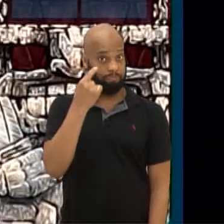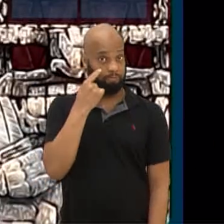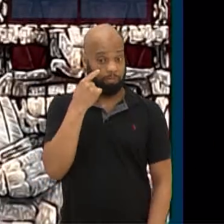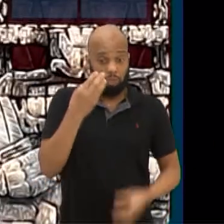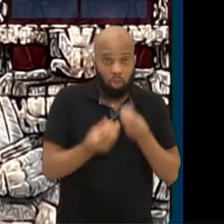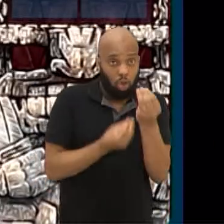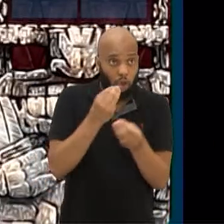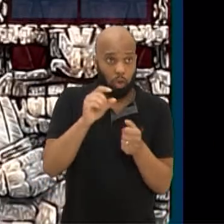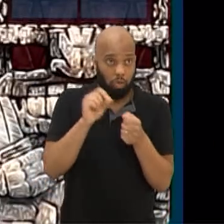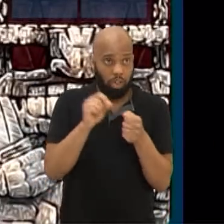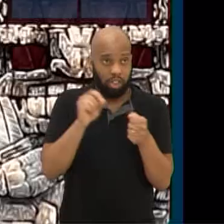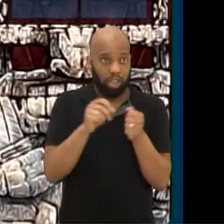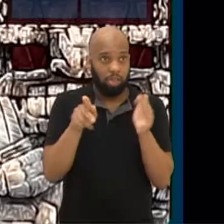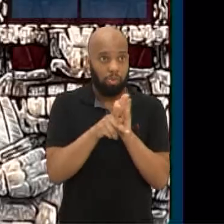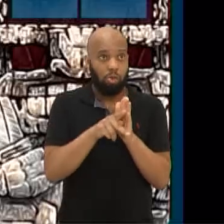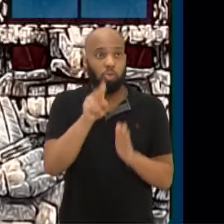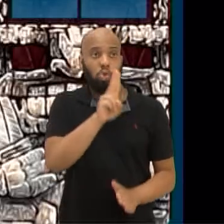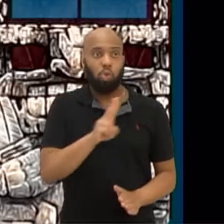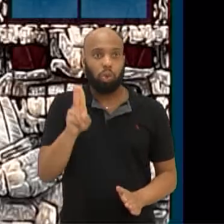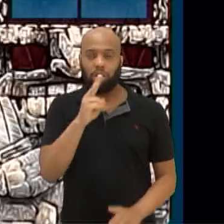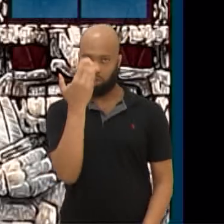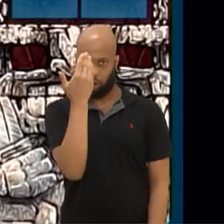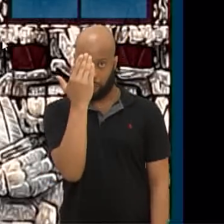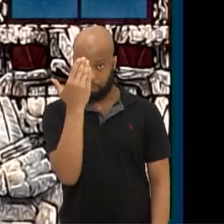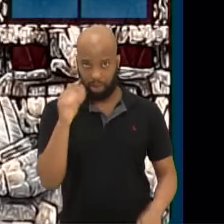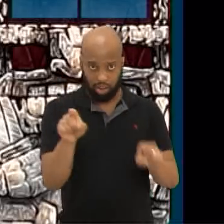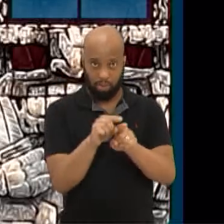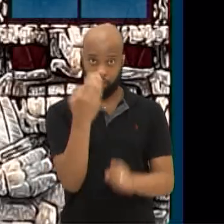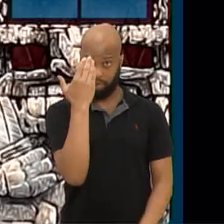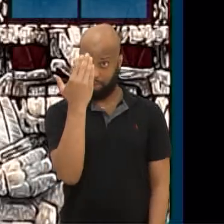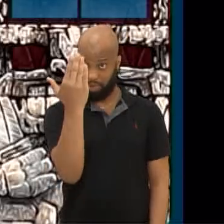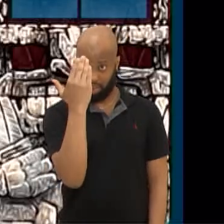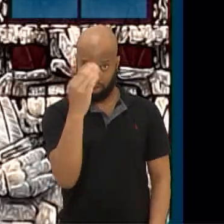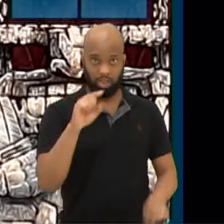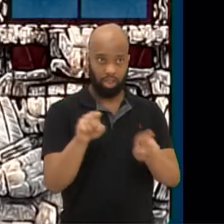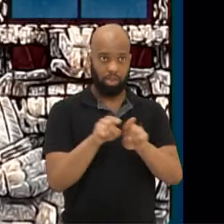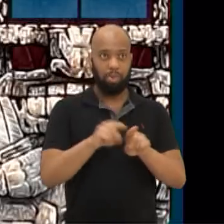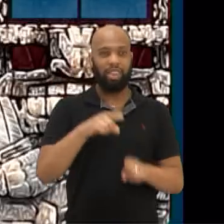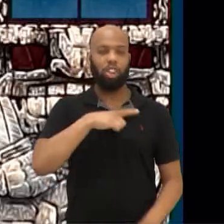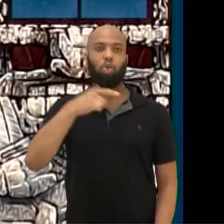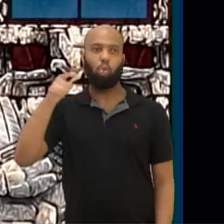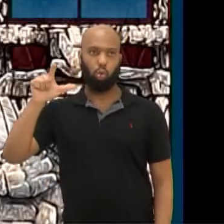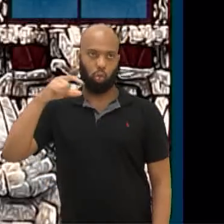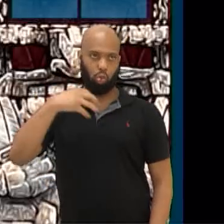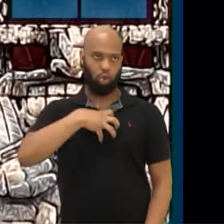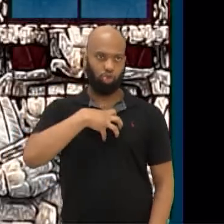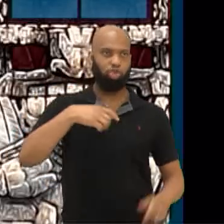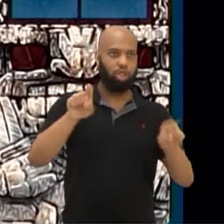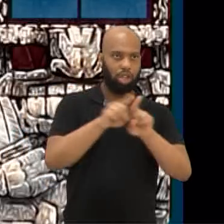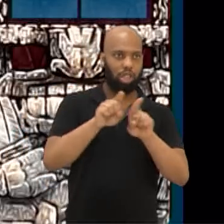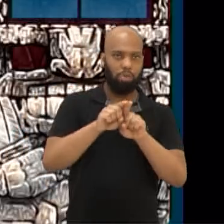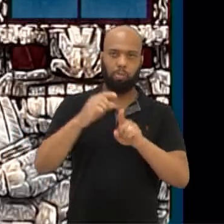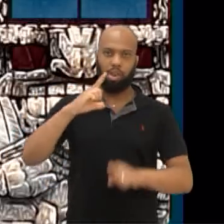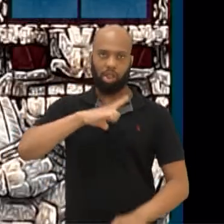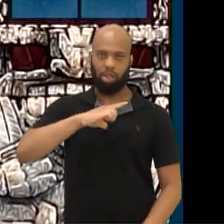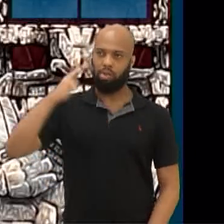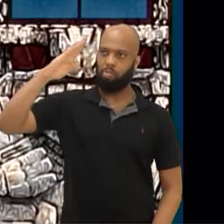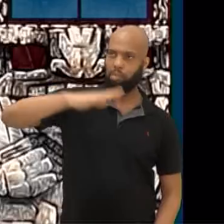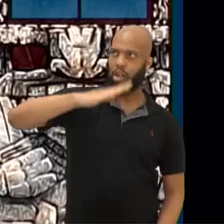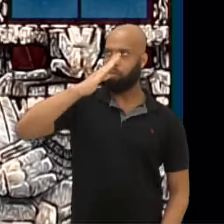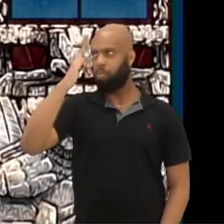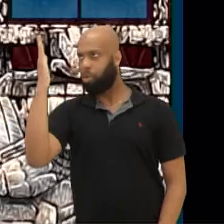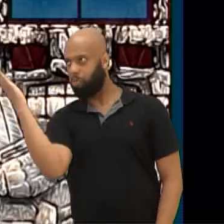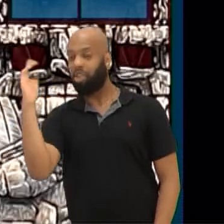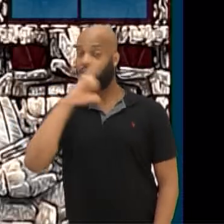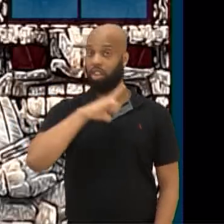como que temos que fazer usando os espelhos. Então lá, temos mais opções de espelhos agora, certo? E podemos fazer